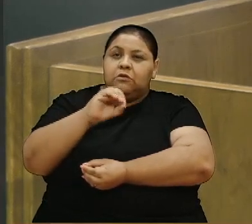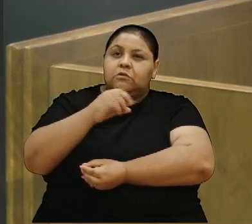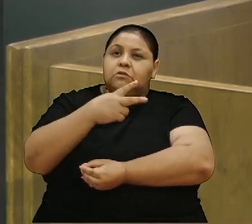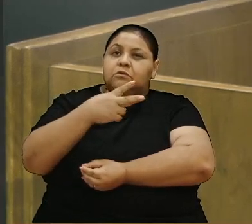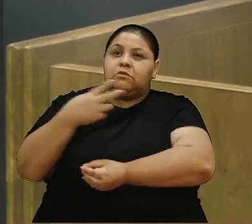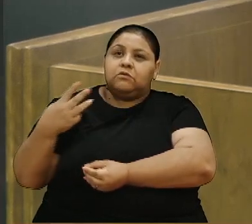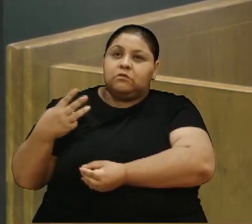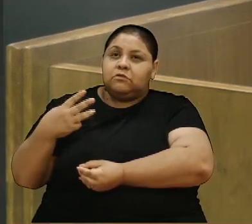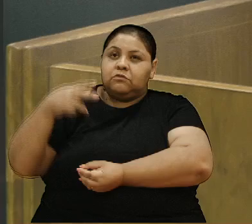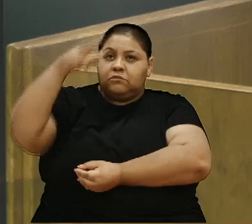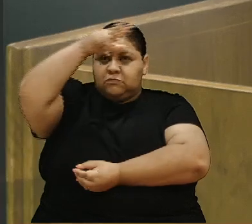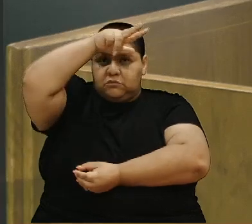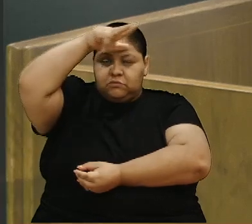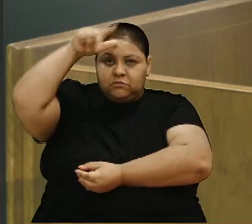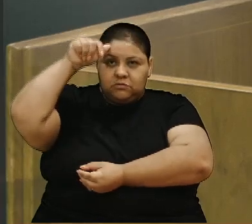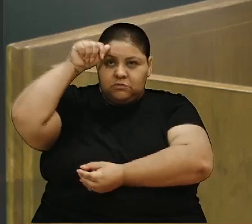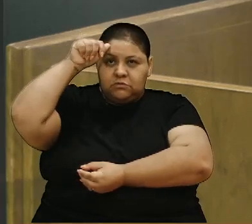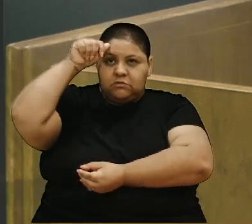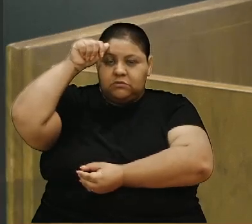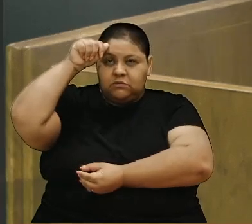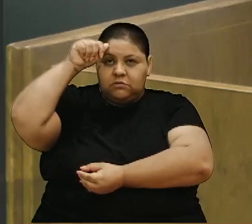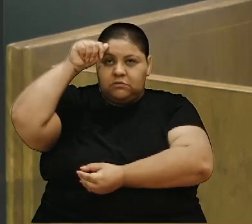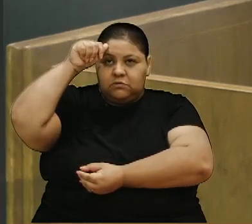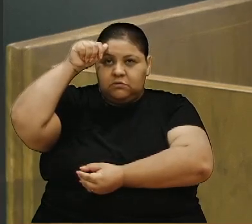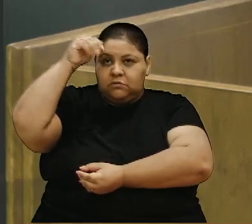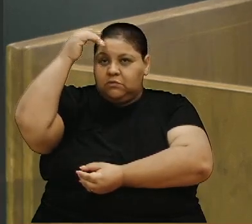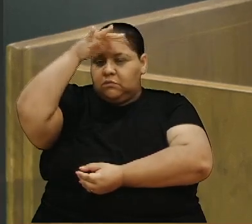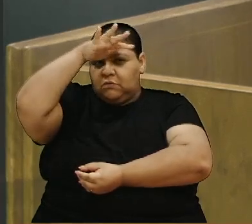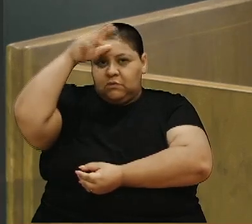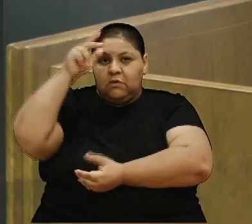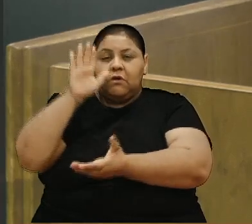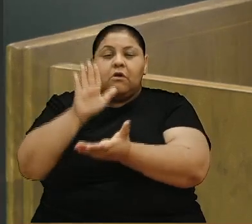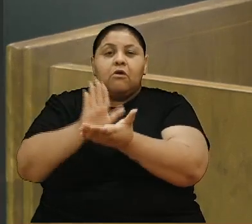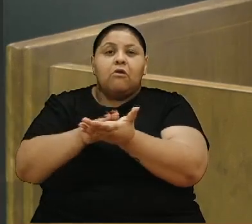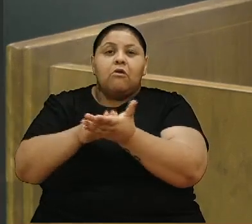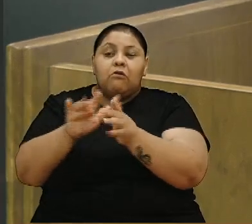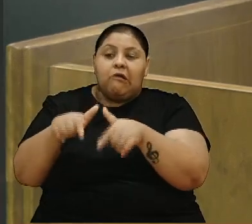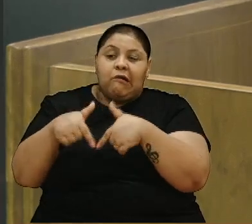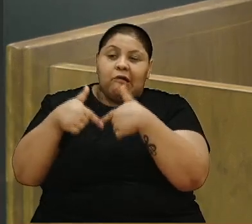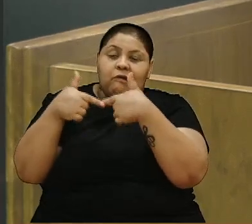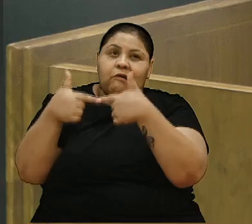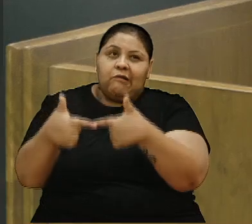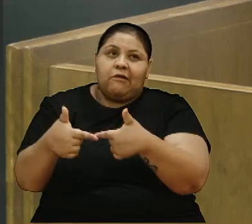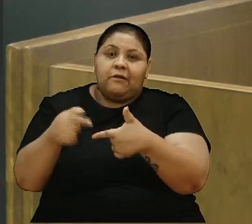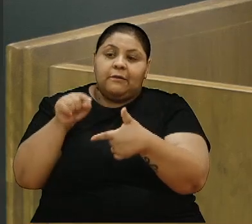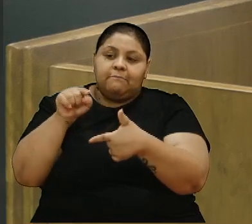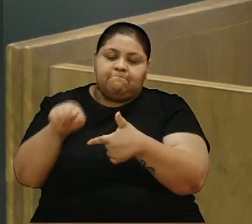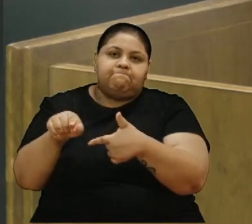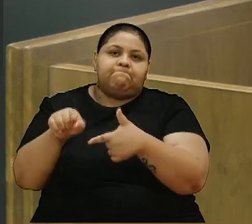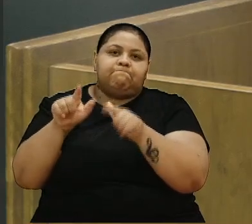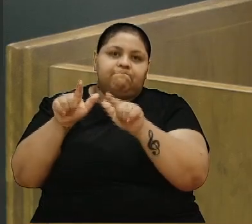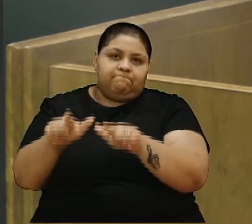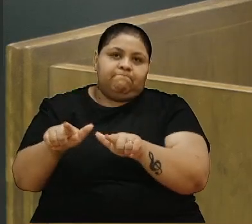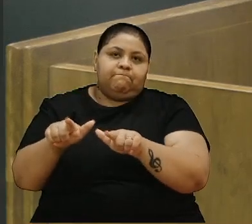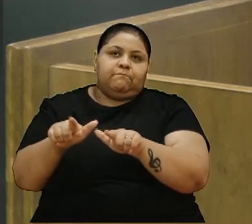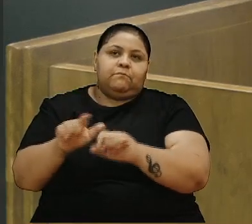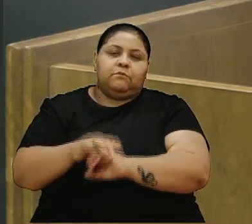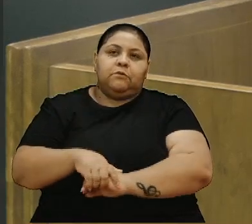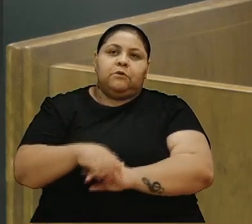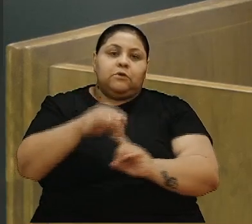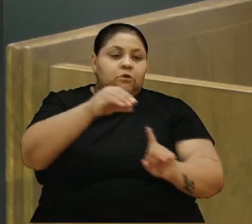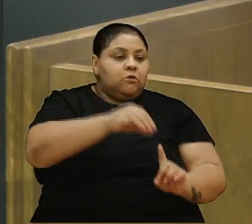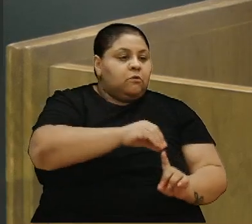2023, ao prefeito municipal, propondo uma série de medidas tiradas naquele lugar. E o